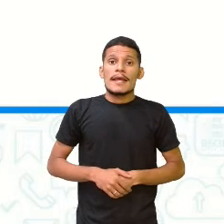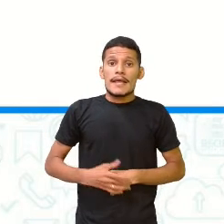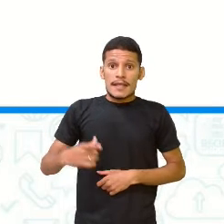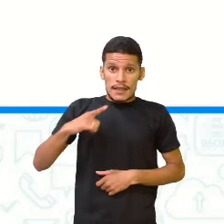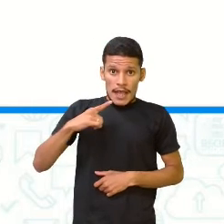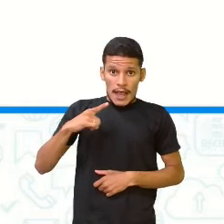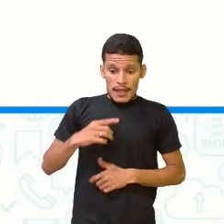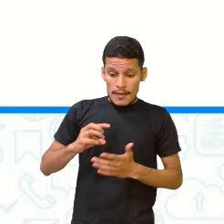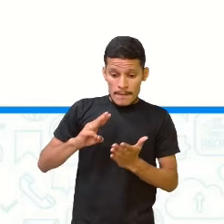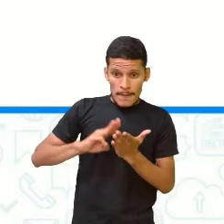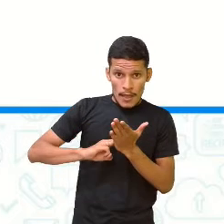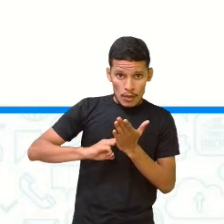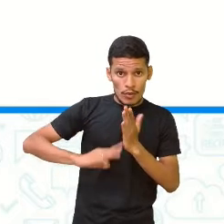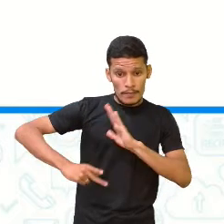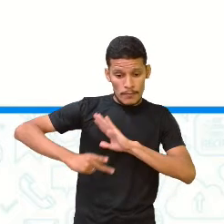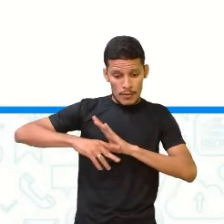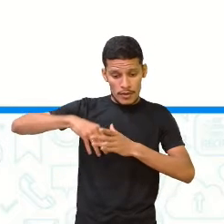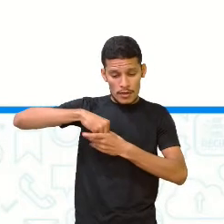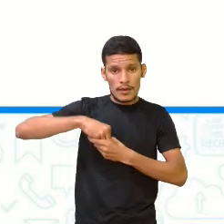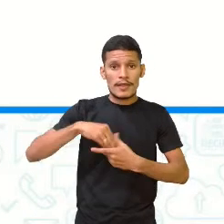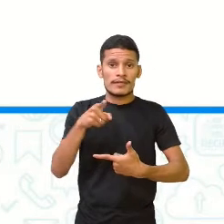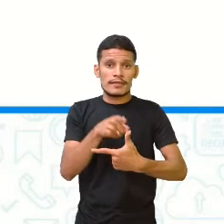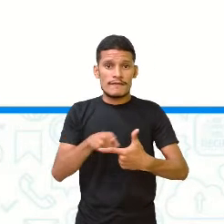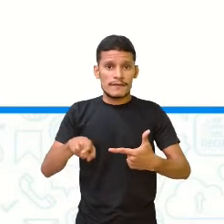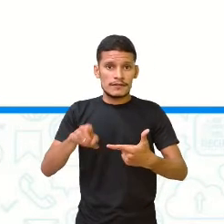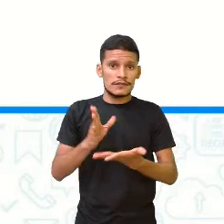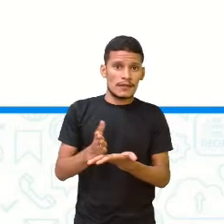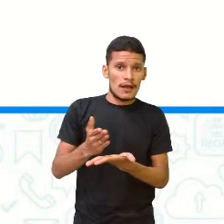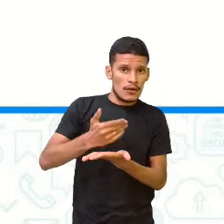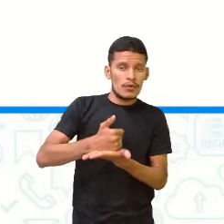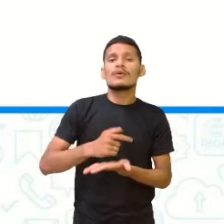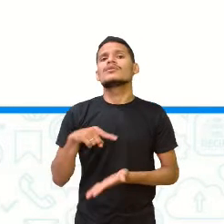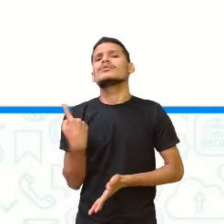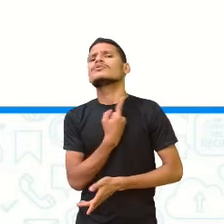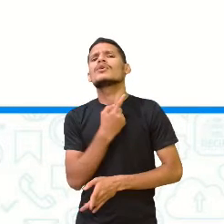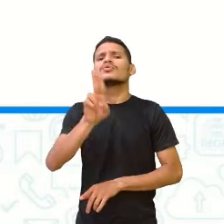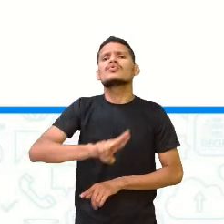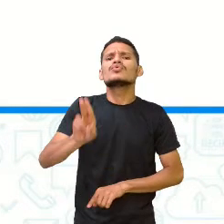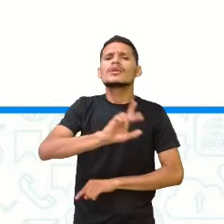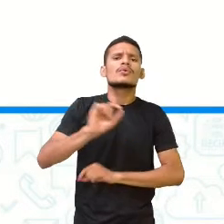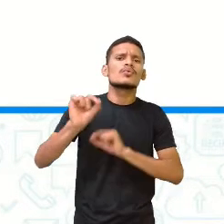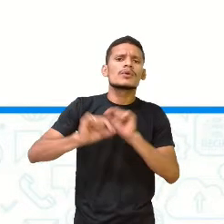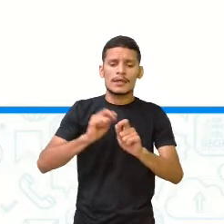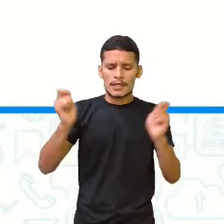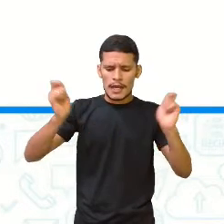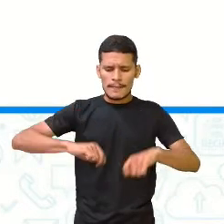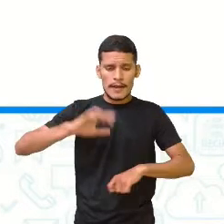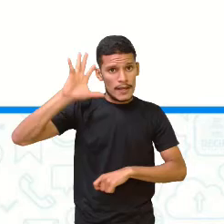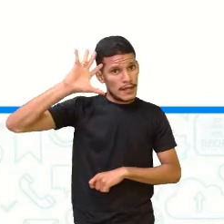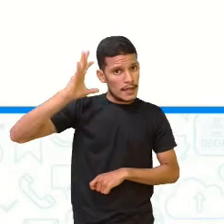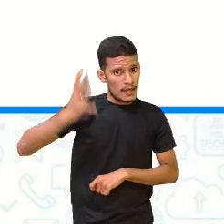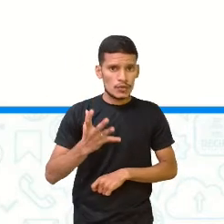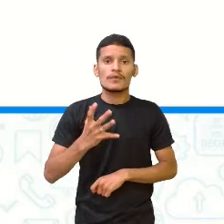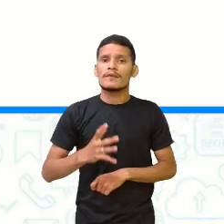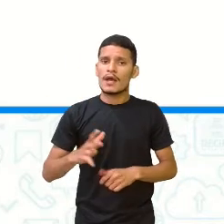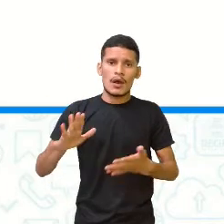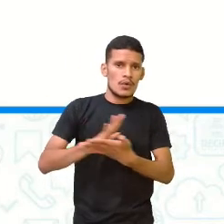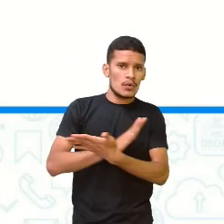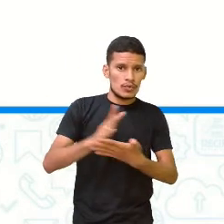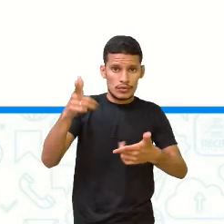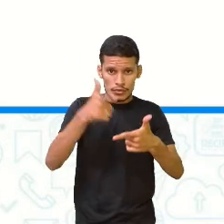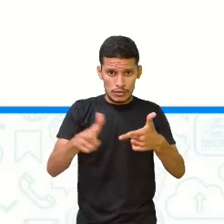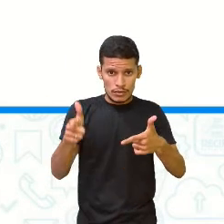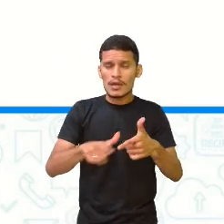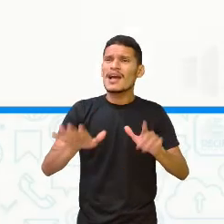Existe um método na divisão que a gente utiliza para resolver também essas questões.